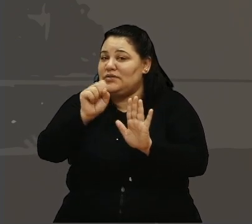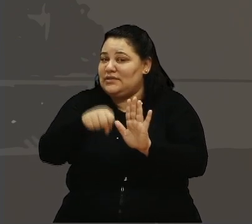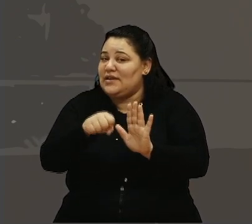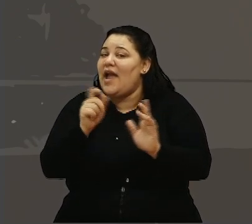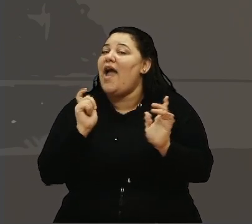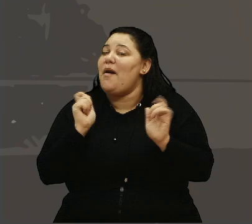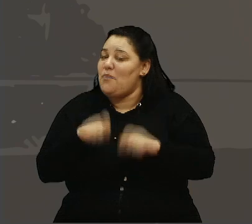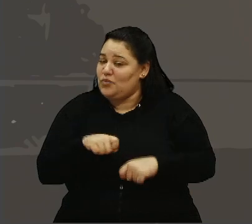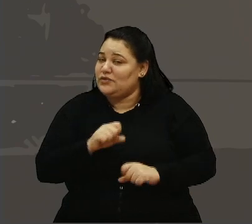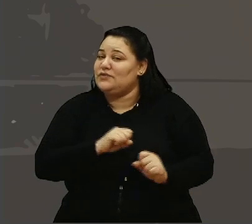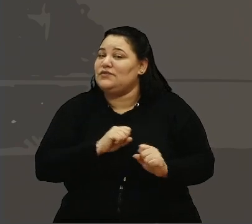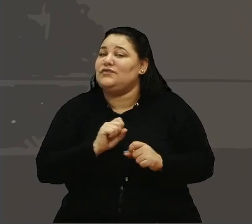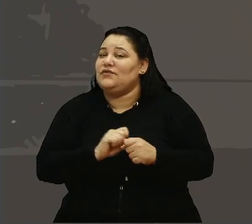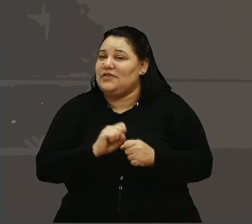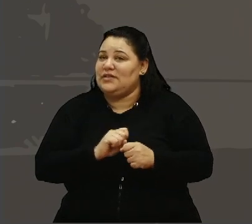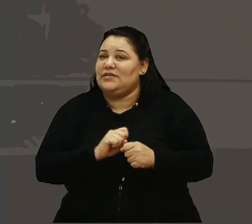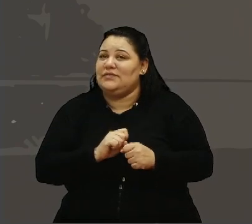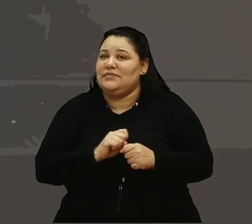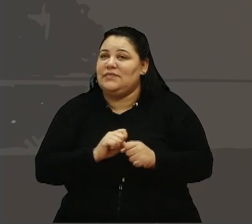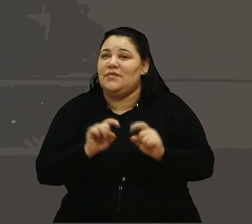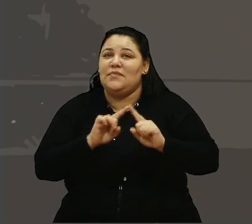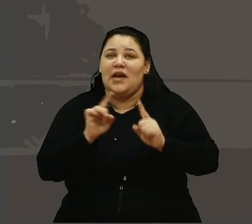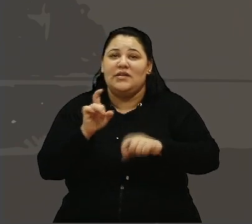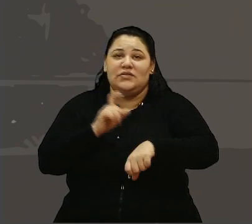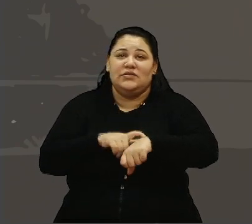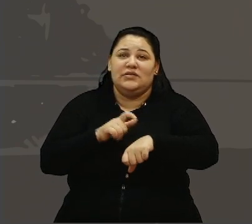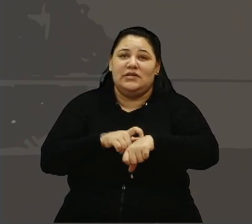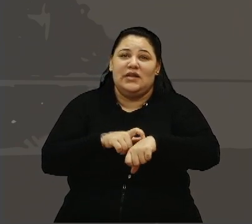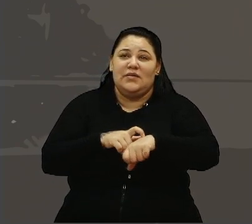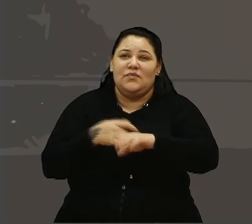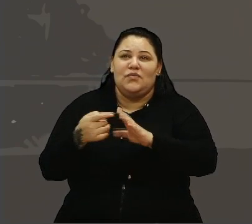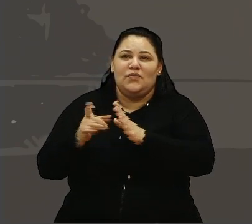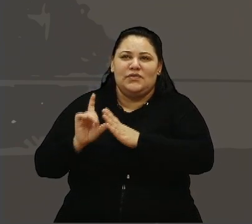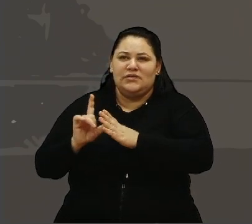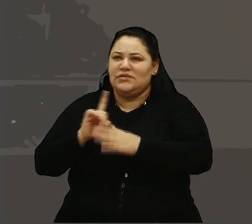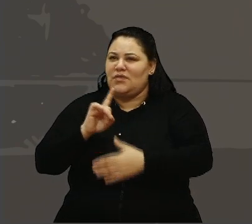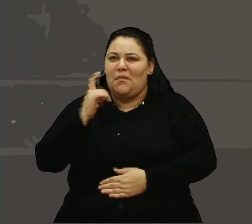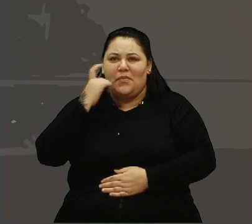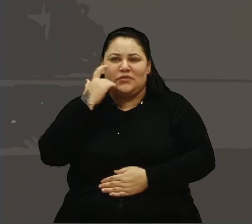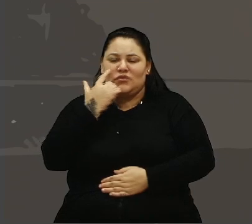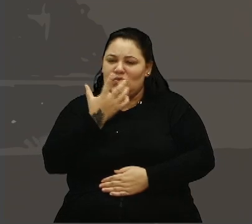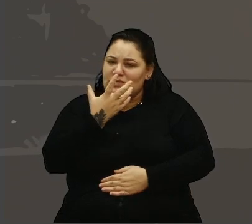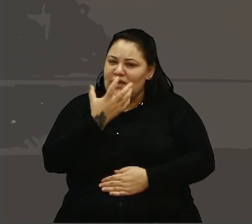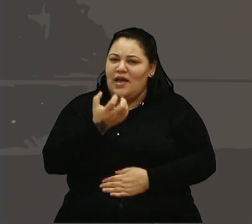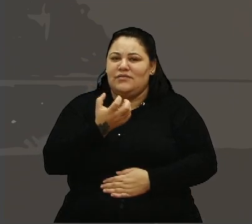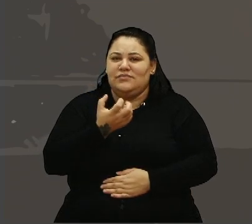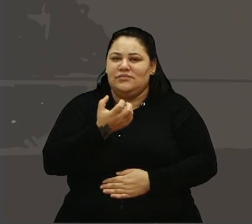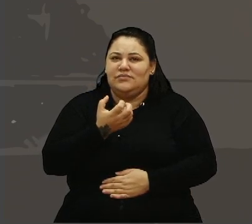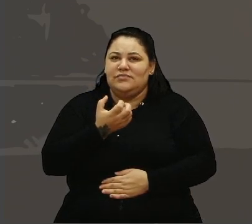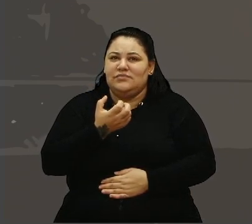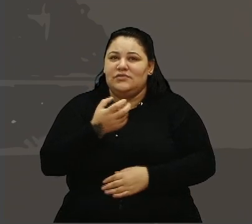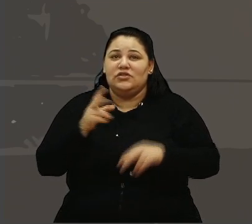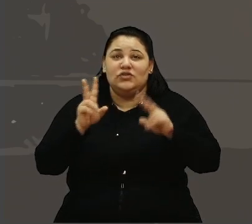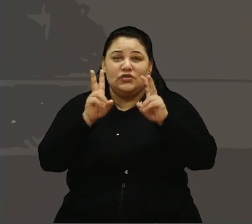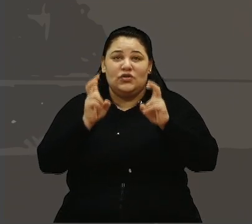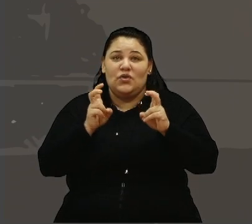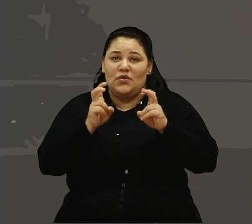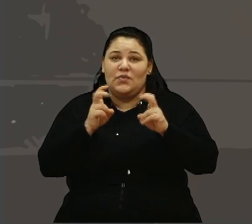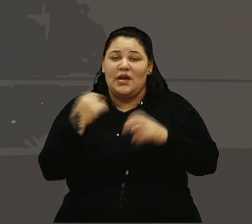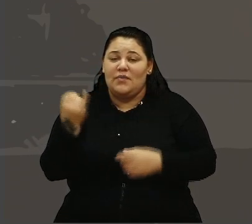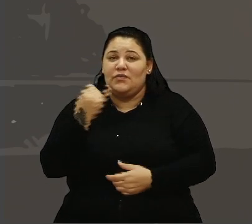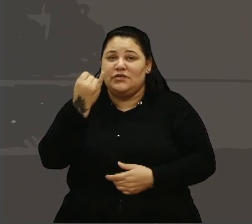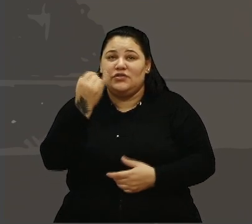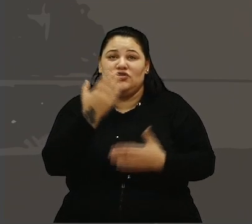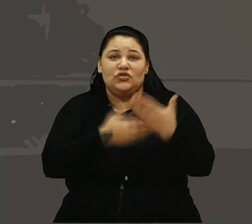fazer. Que talvez há um tempo atrás não se pensasse tão seriamente sobre a importância de todos e todas terem